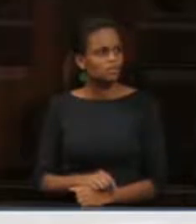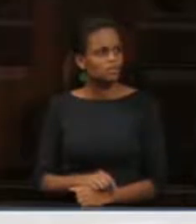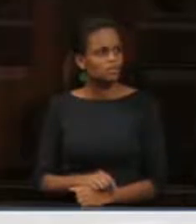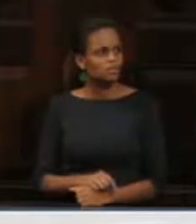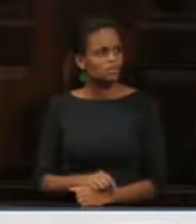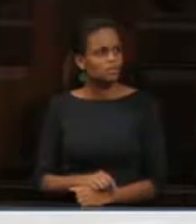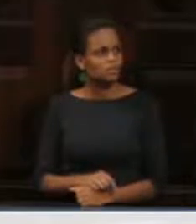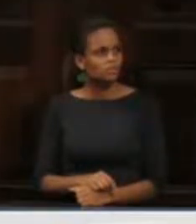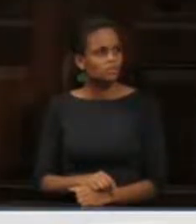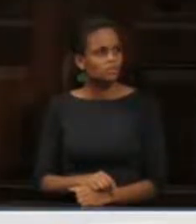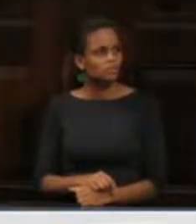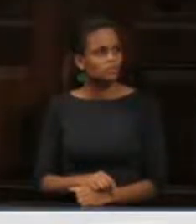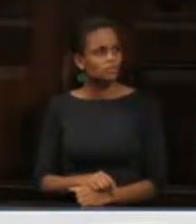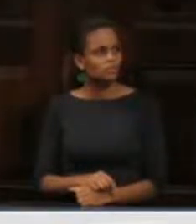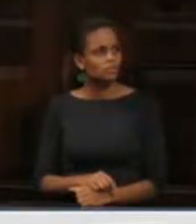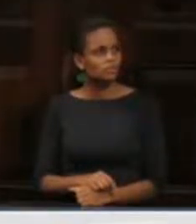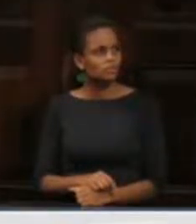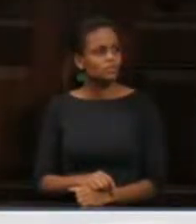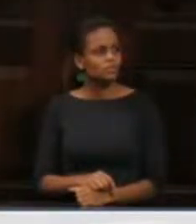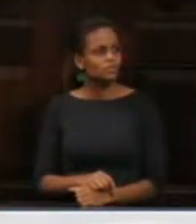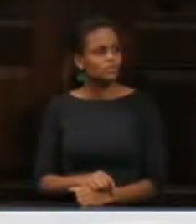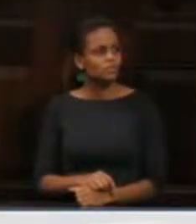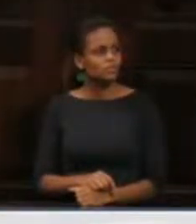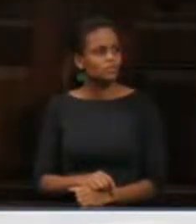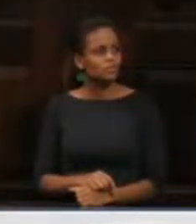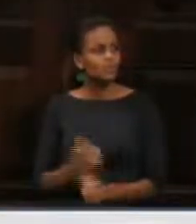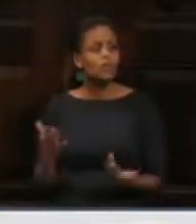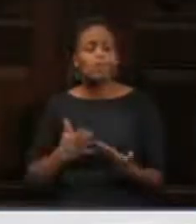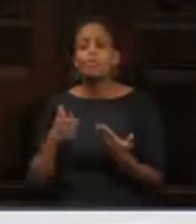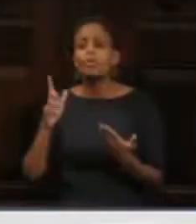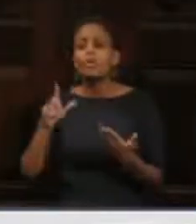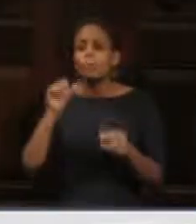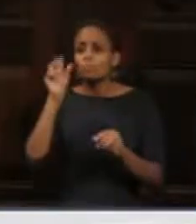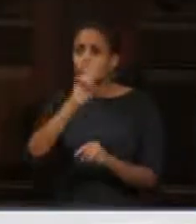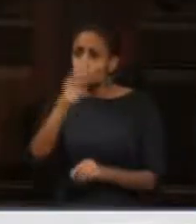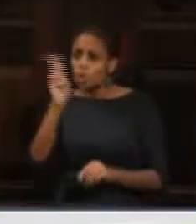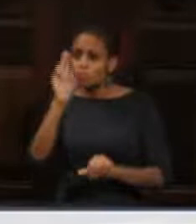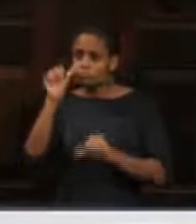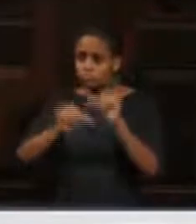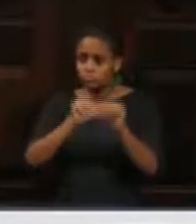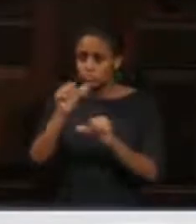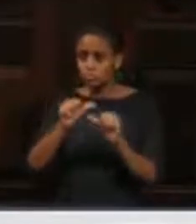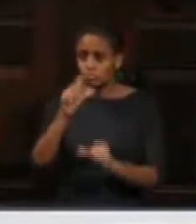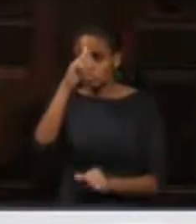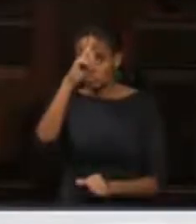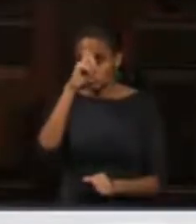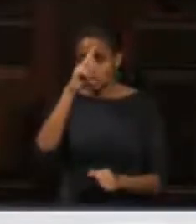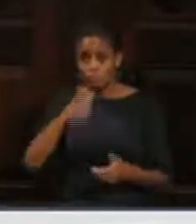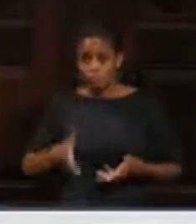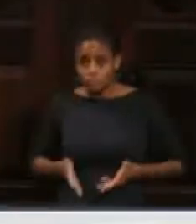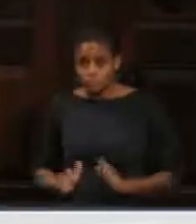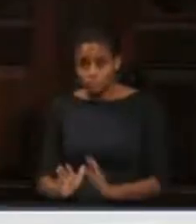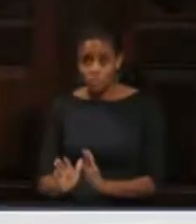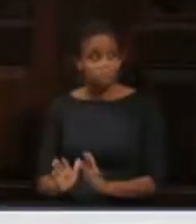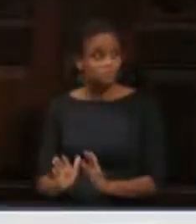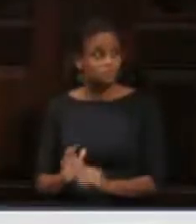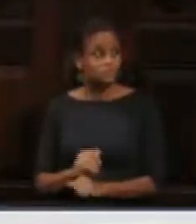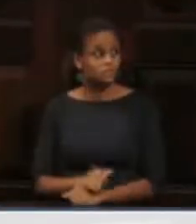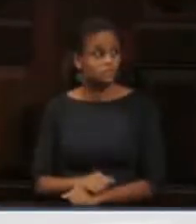Agora mudou, virou Hospital Maternidade de Queimados. Mas eu te garanto que ela vai ser eternamente a Bom